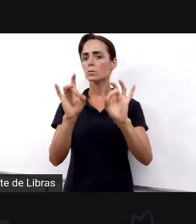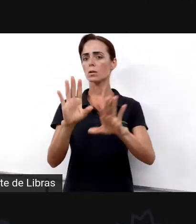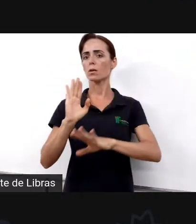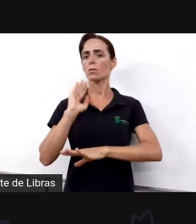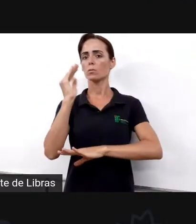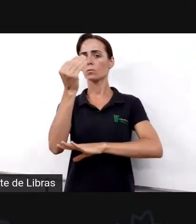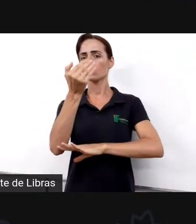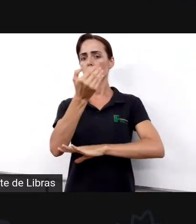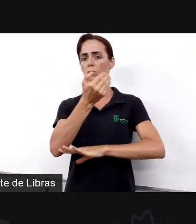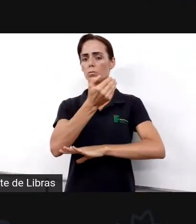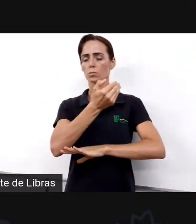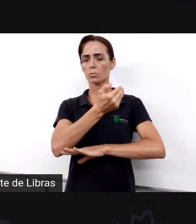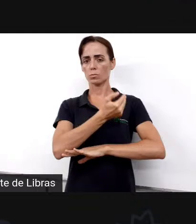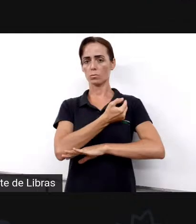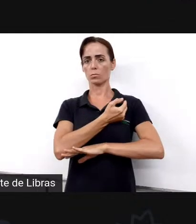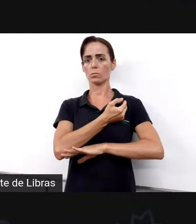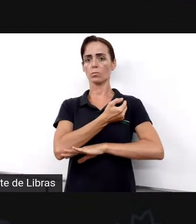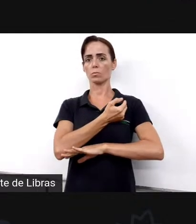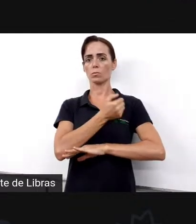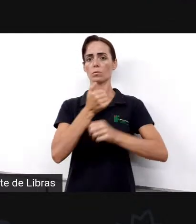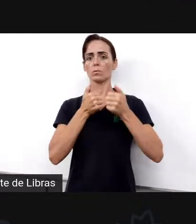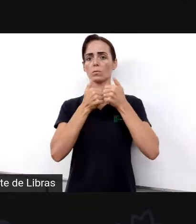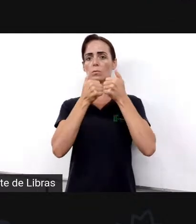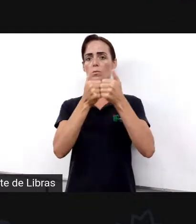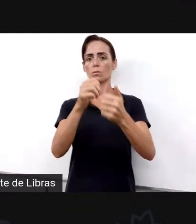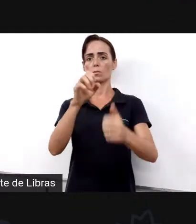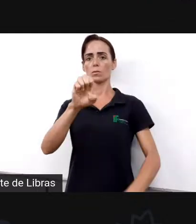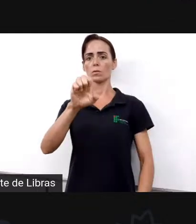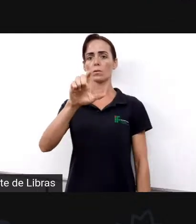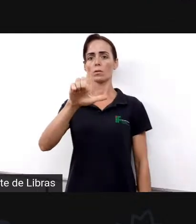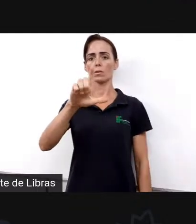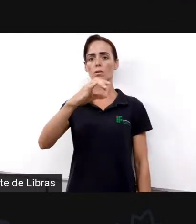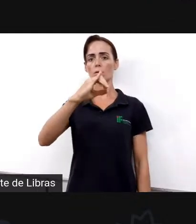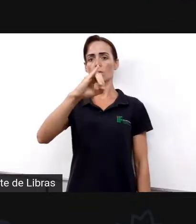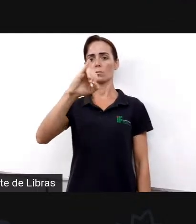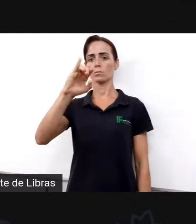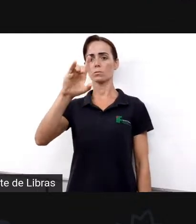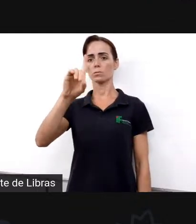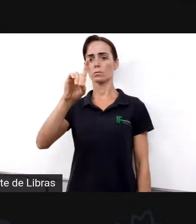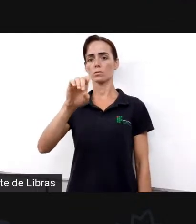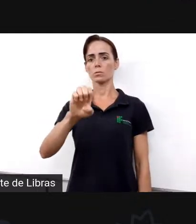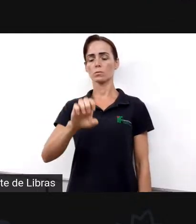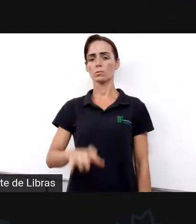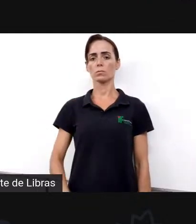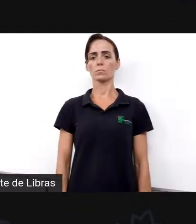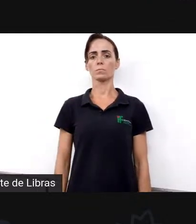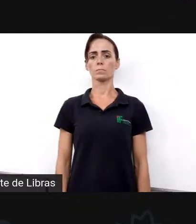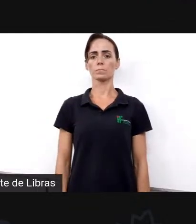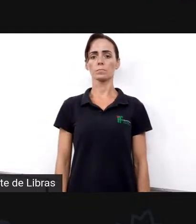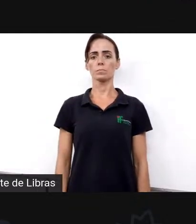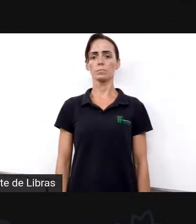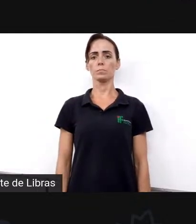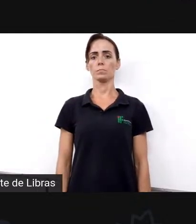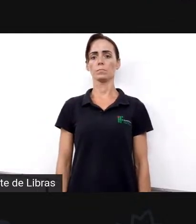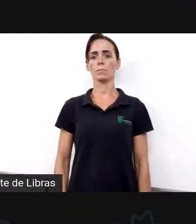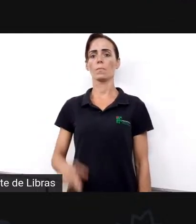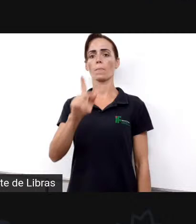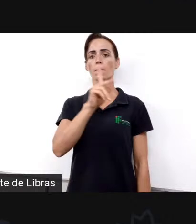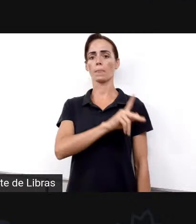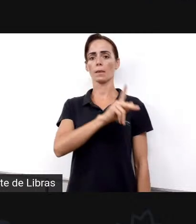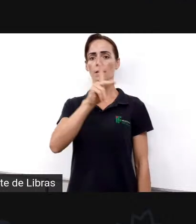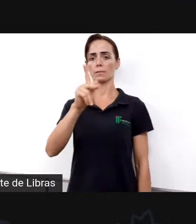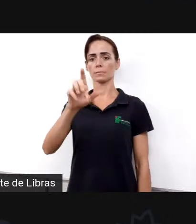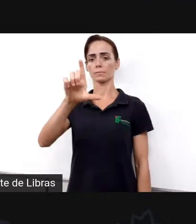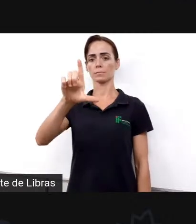Giruá, senhora Elci Delos Tolomini, saudar a professora, senhora